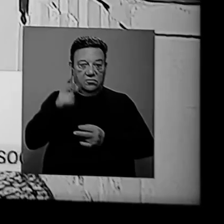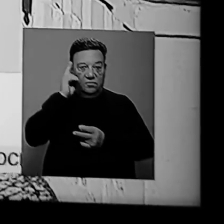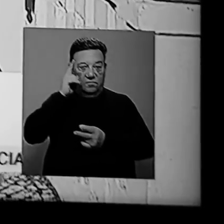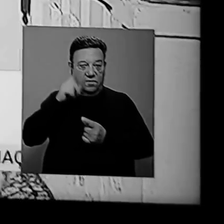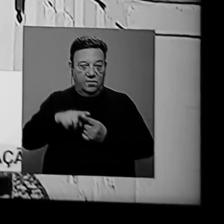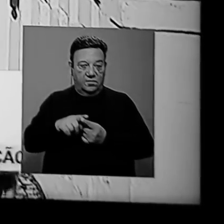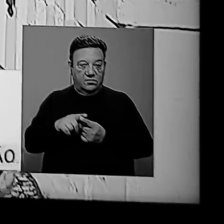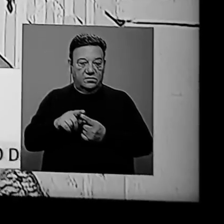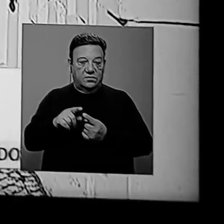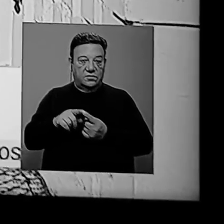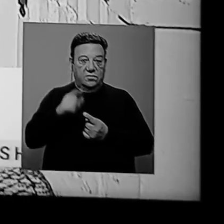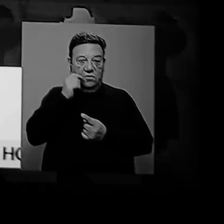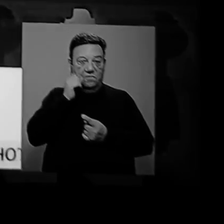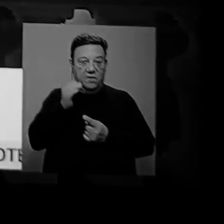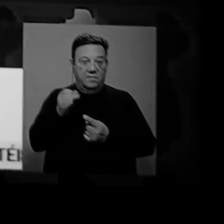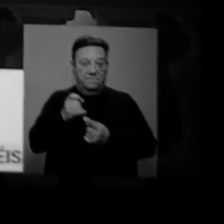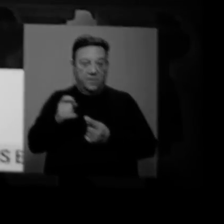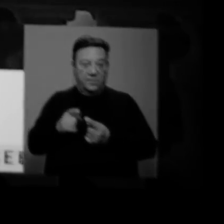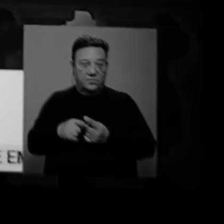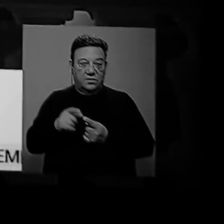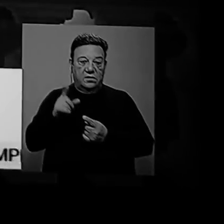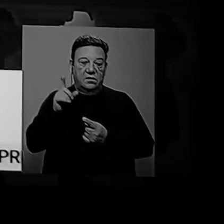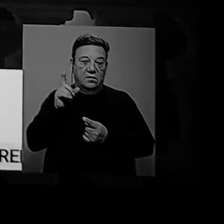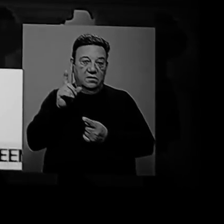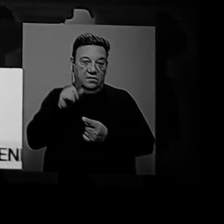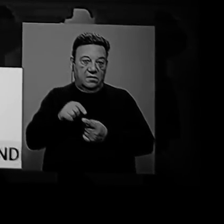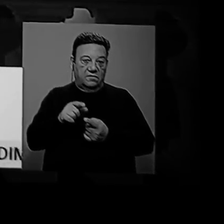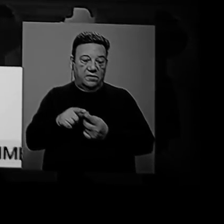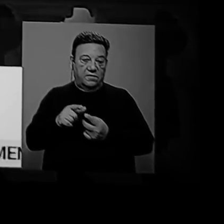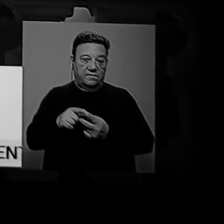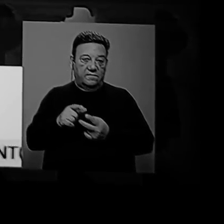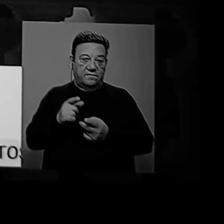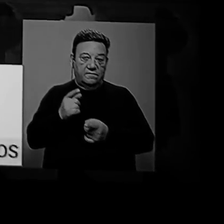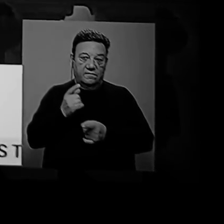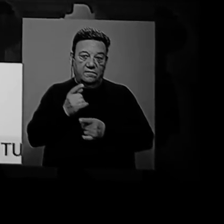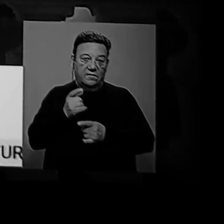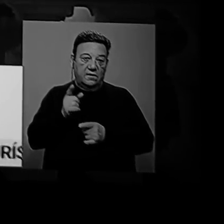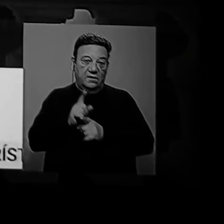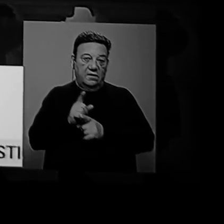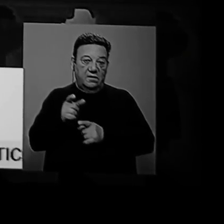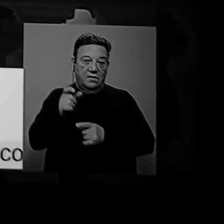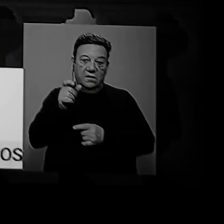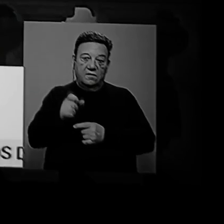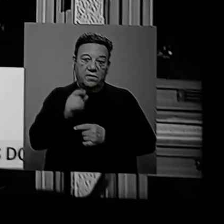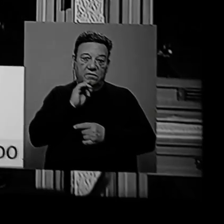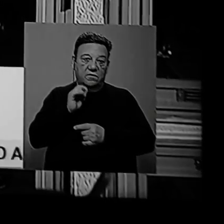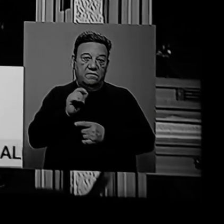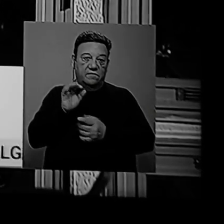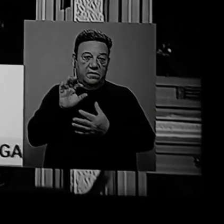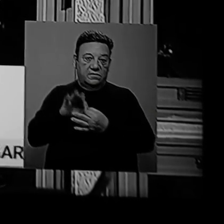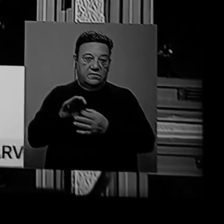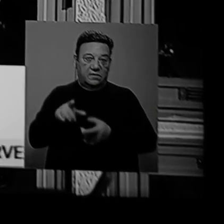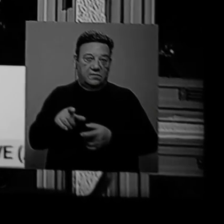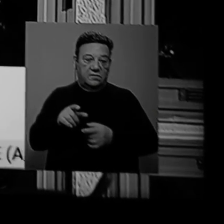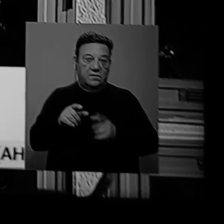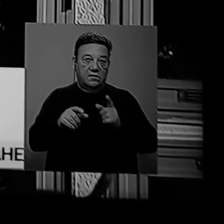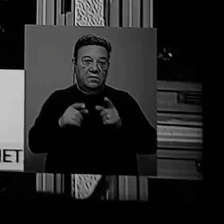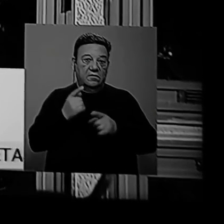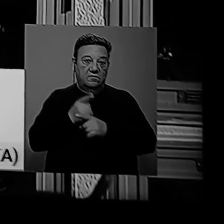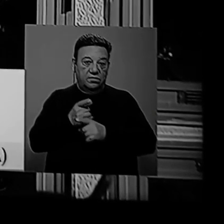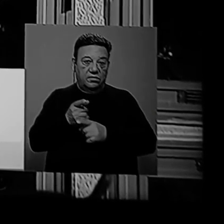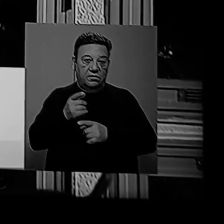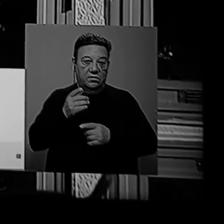bombeiros, os homens da paz, que também são aquilo que são elementos referenciais, e tanto